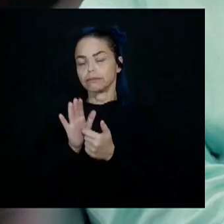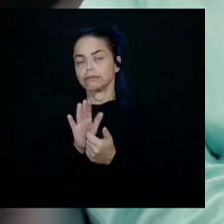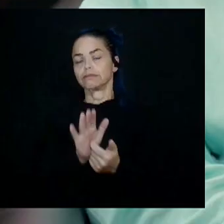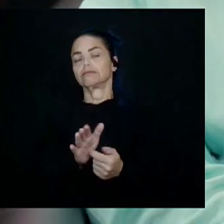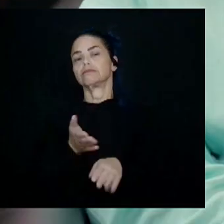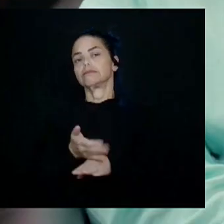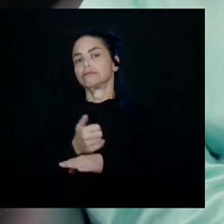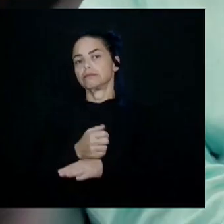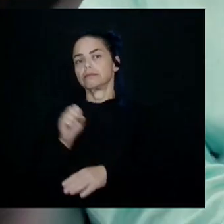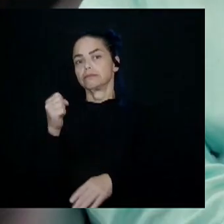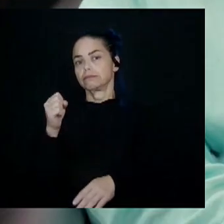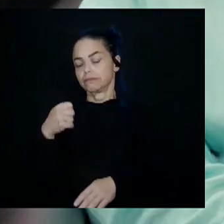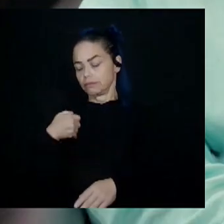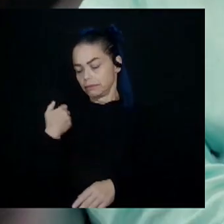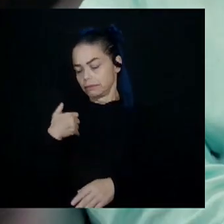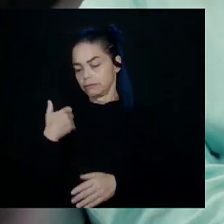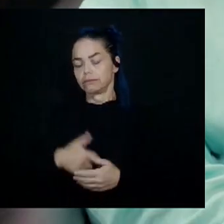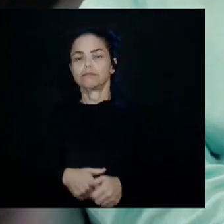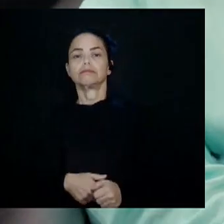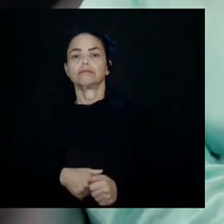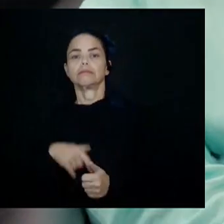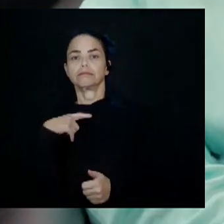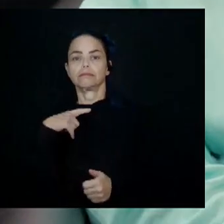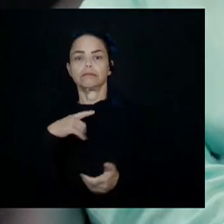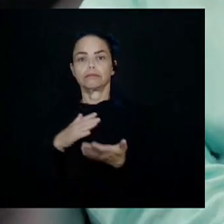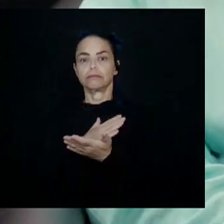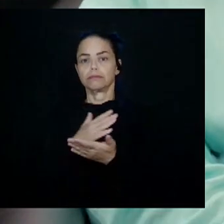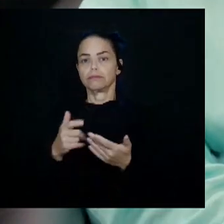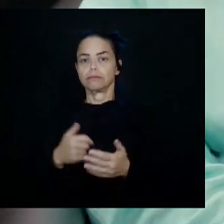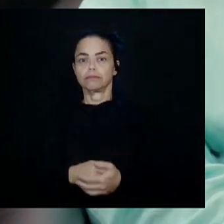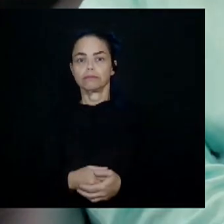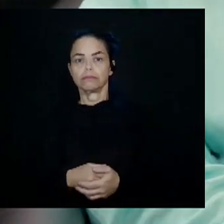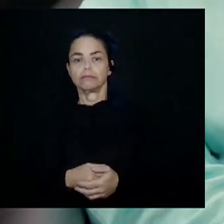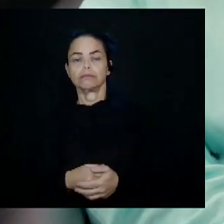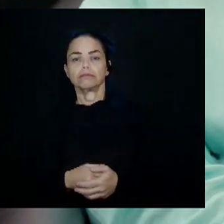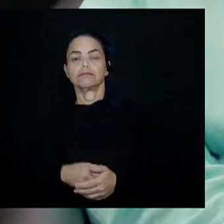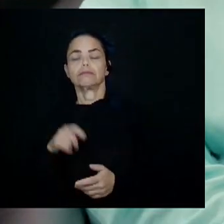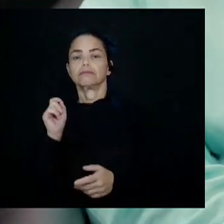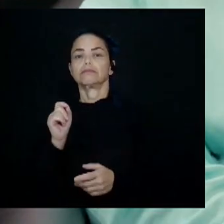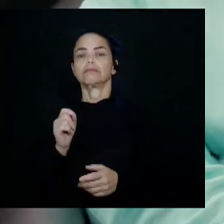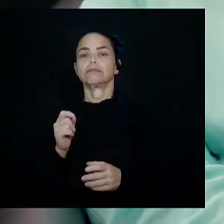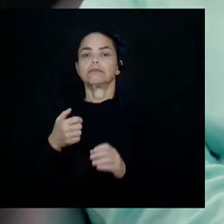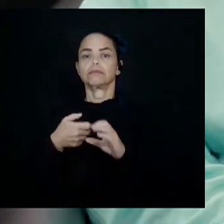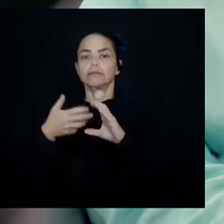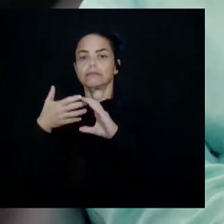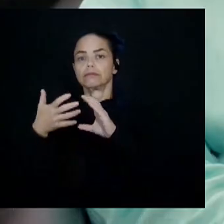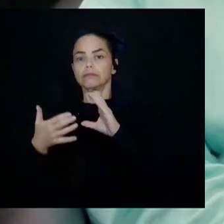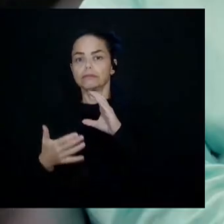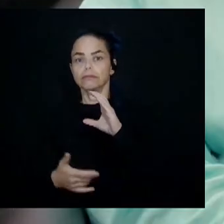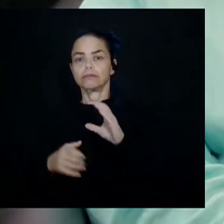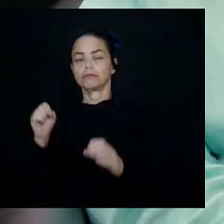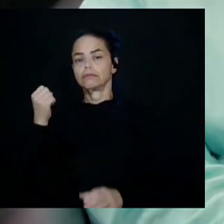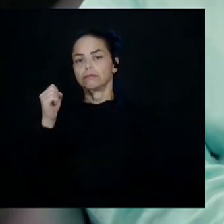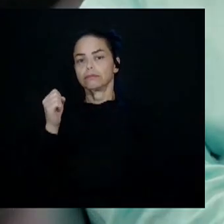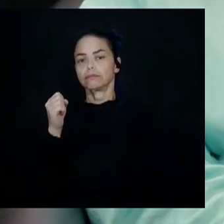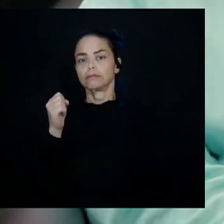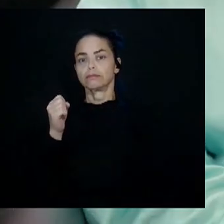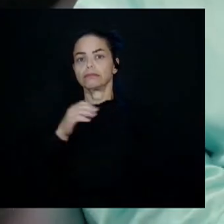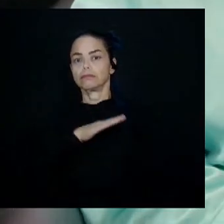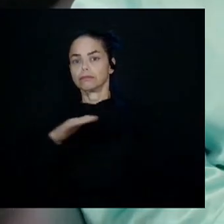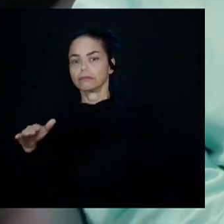8 anos de idade. Nós temos até alguns casos de aparecer esses caracteres em crianças de 5, 6 anos de